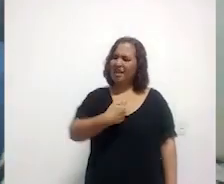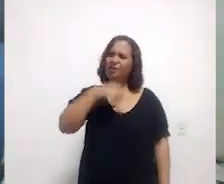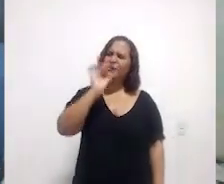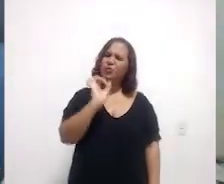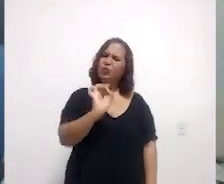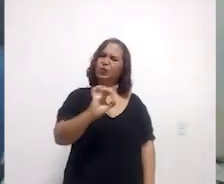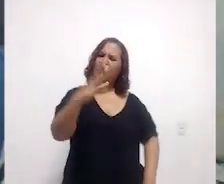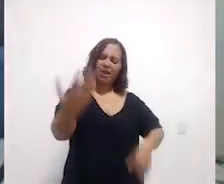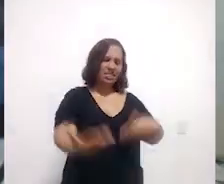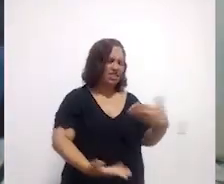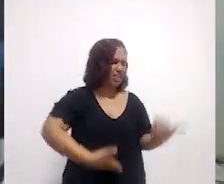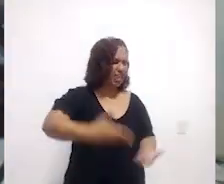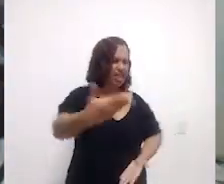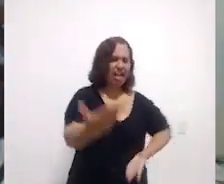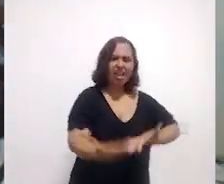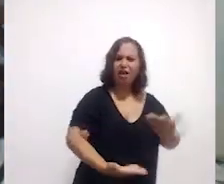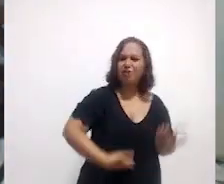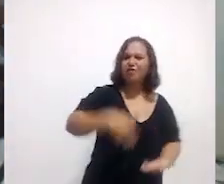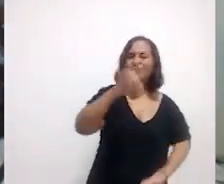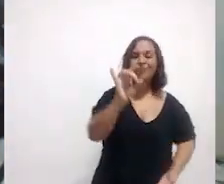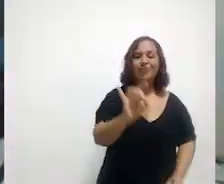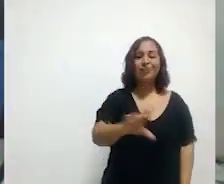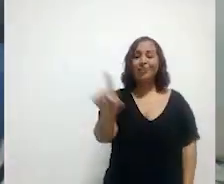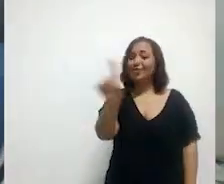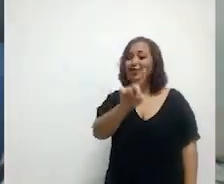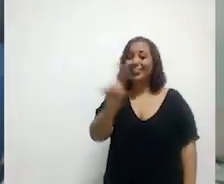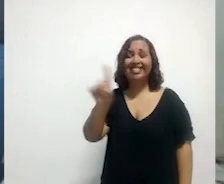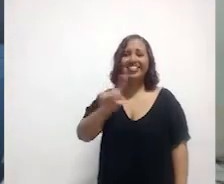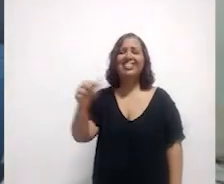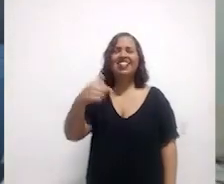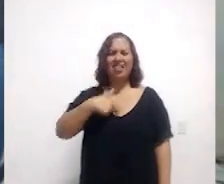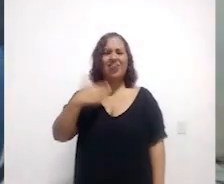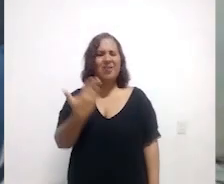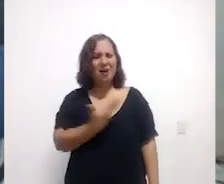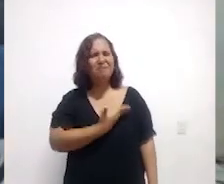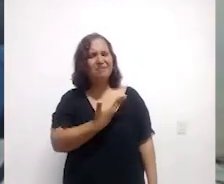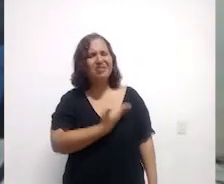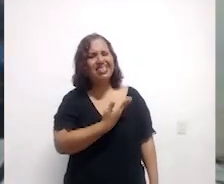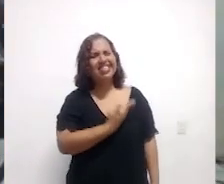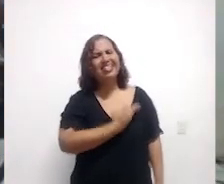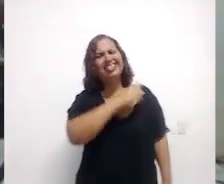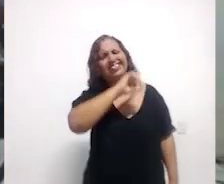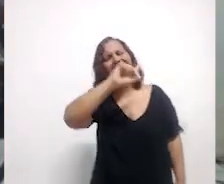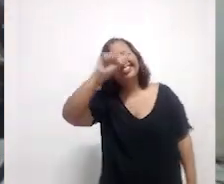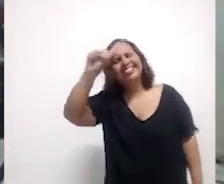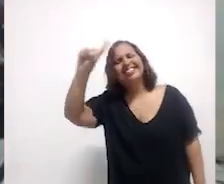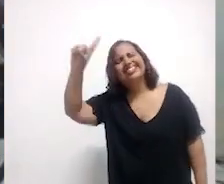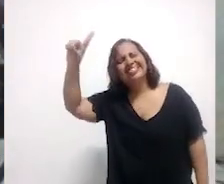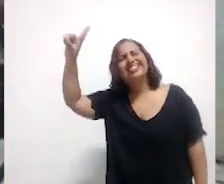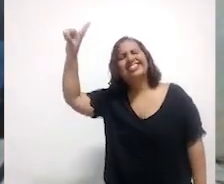Não sou apenas servo, teu amigo me tornei.